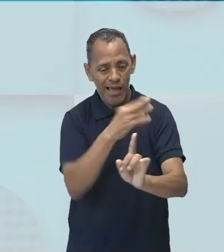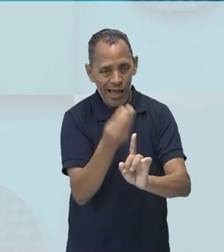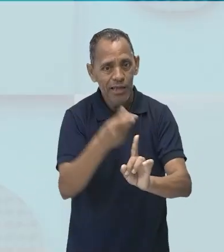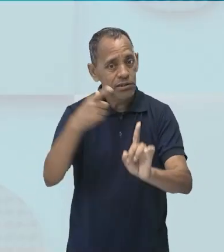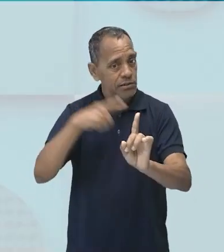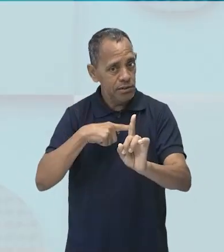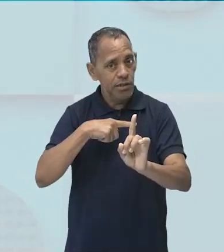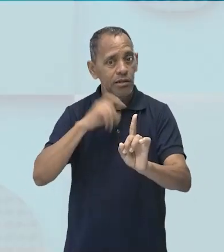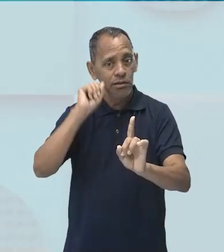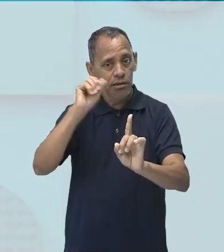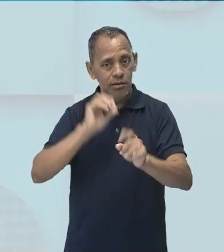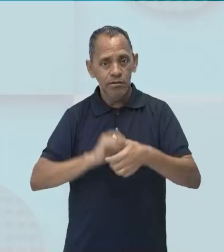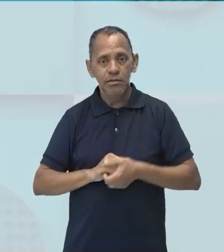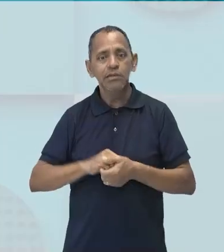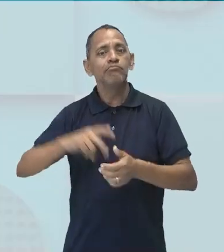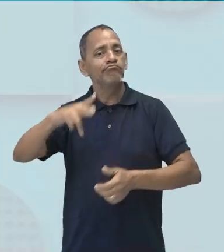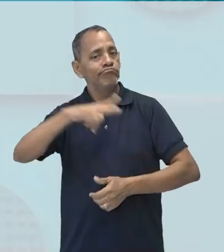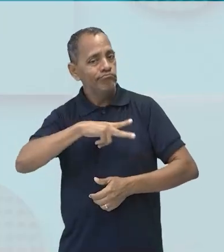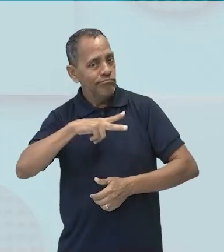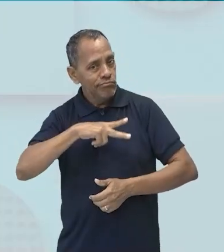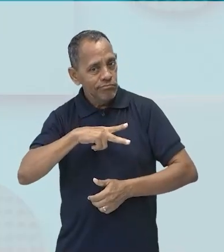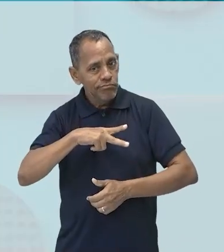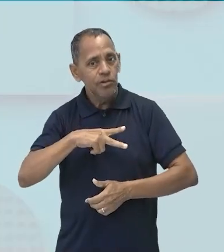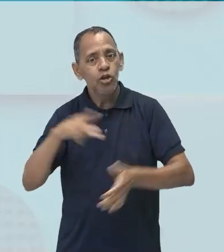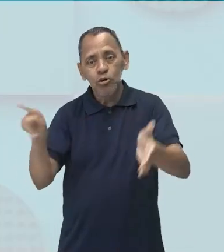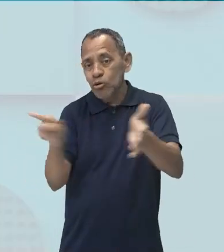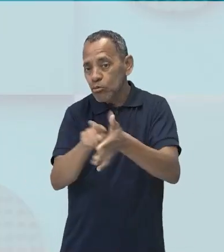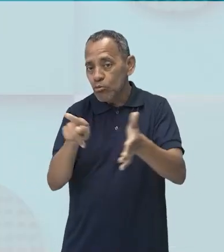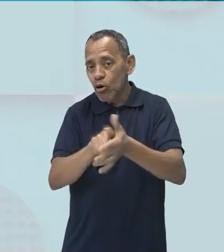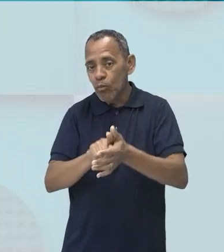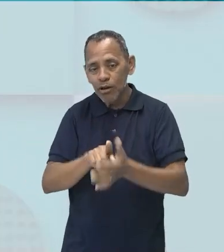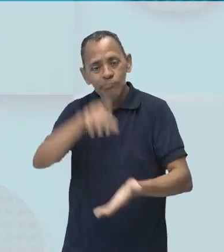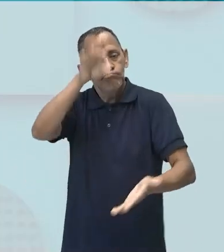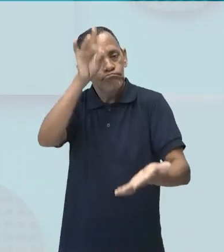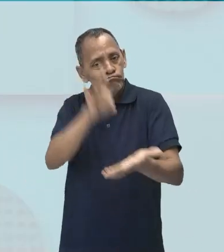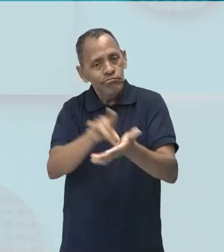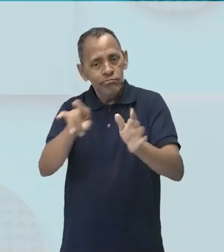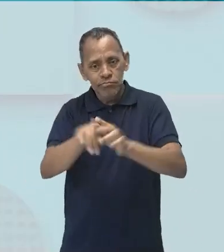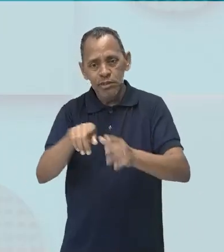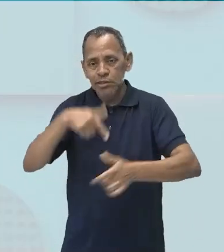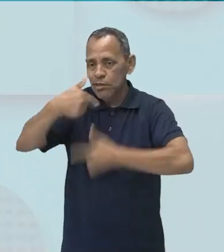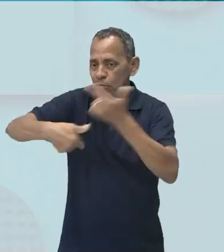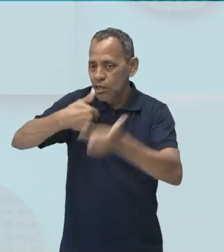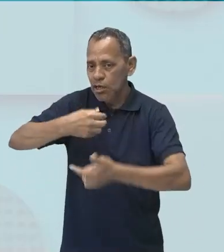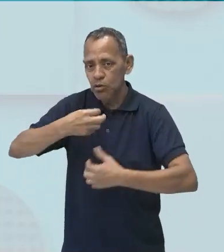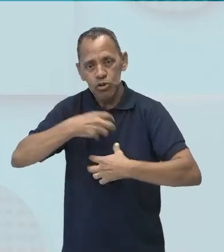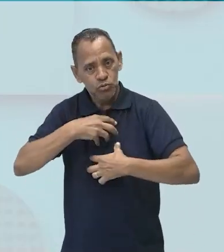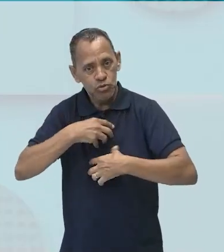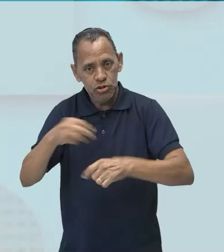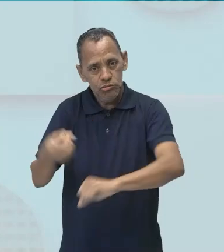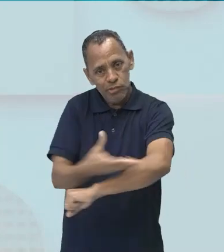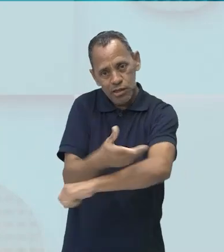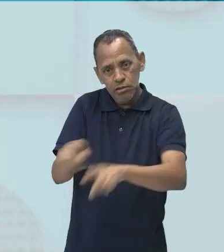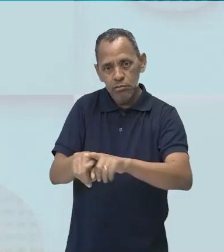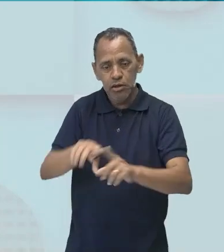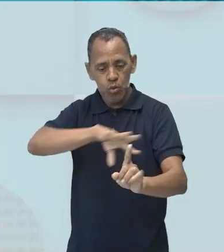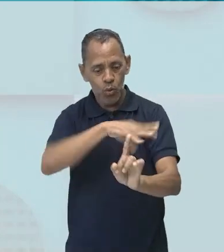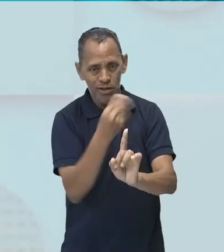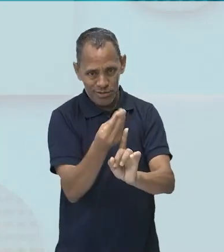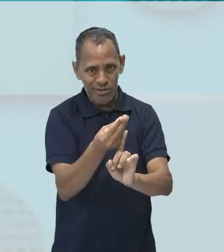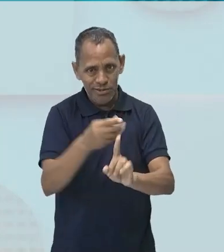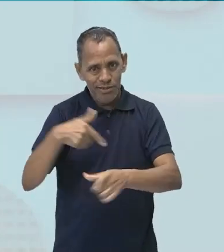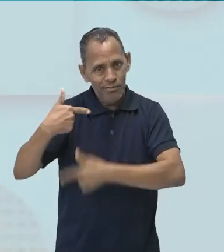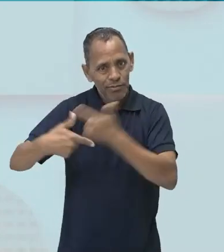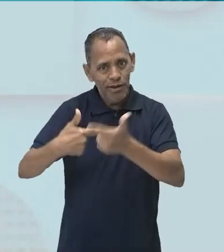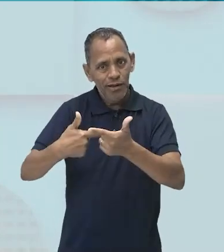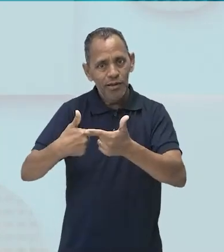tem essa particularidade que é justamente trabalhar com as emoções. E o artista, ele trabalha com isso, ele